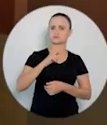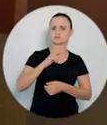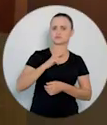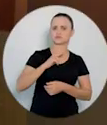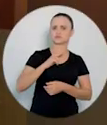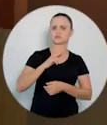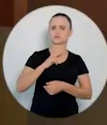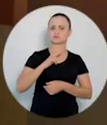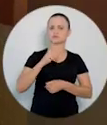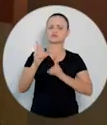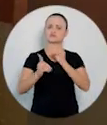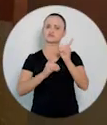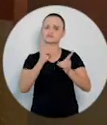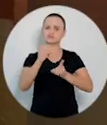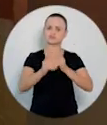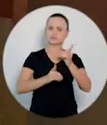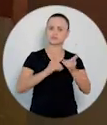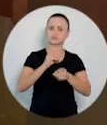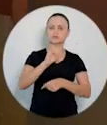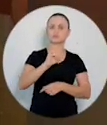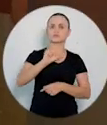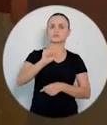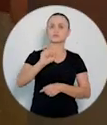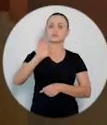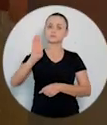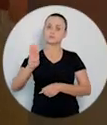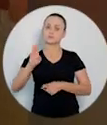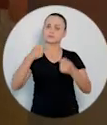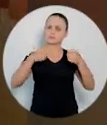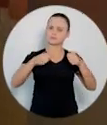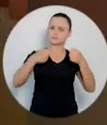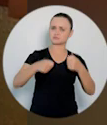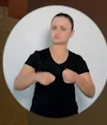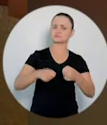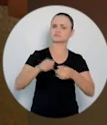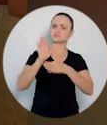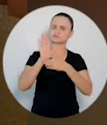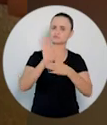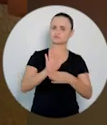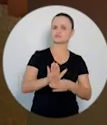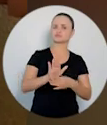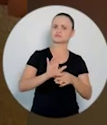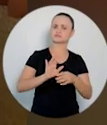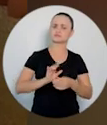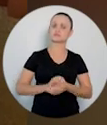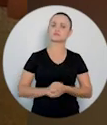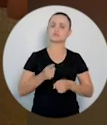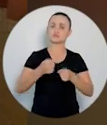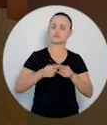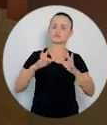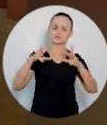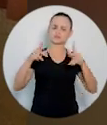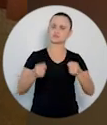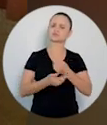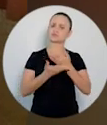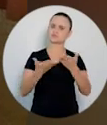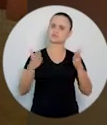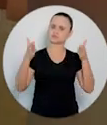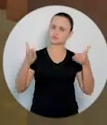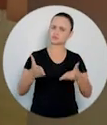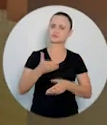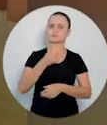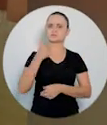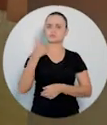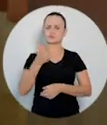diálogo. Se a OAB não quebrar essas distâncias, como vem fazendo Paulo Maia, não estará fazendo o seu trabalho. Hoje somos todos muito